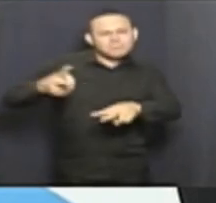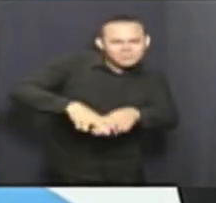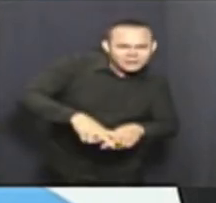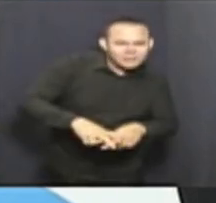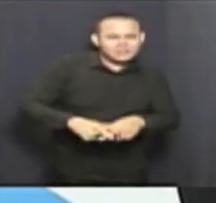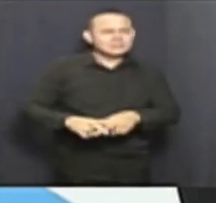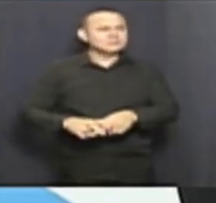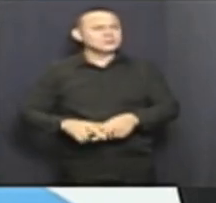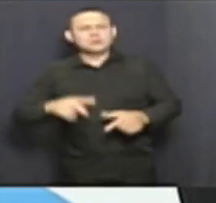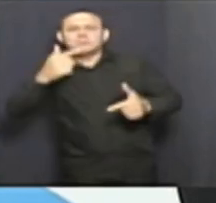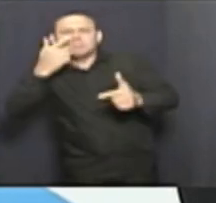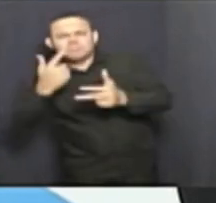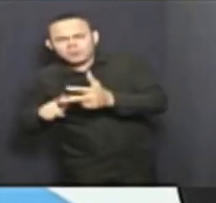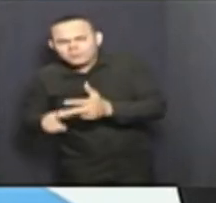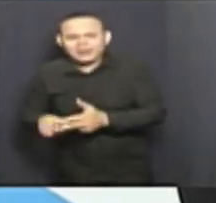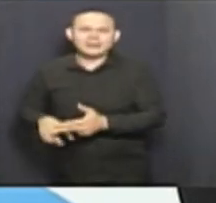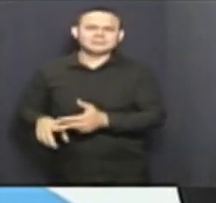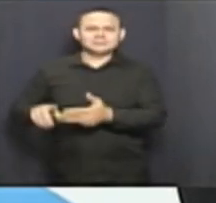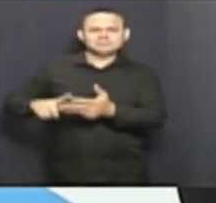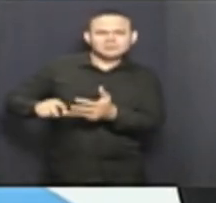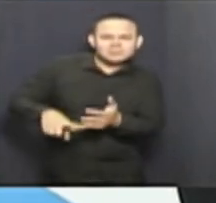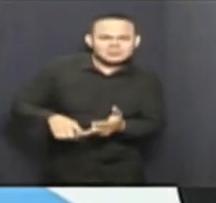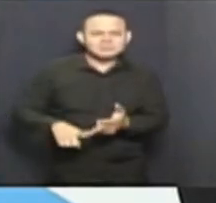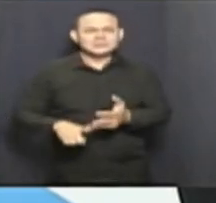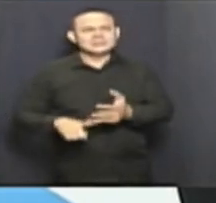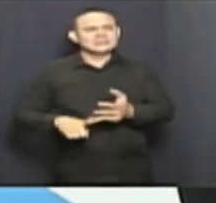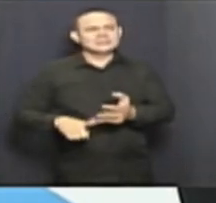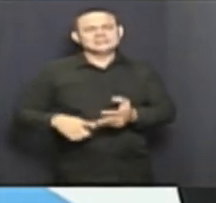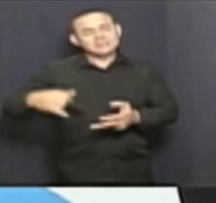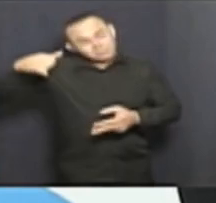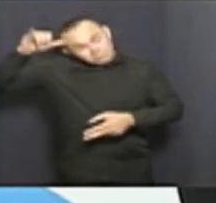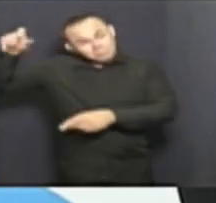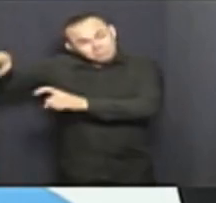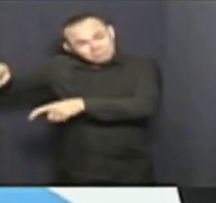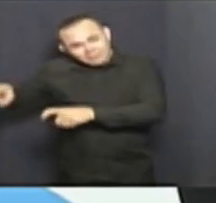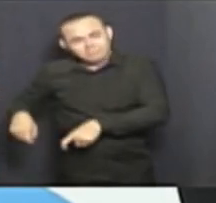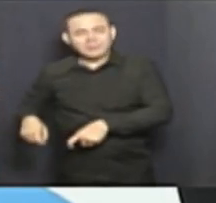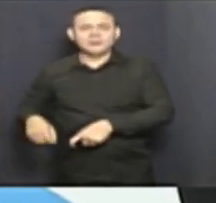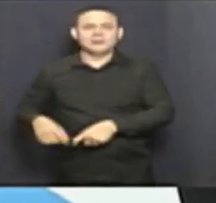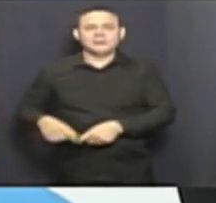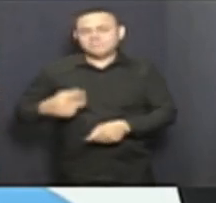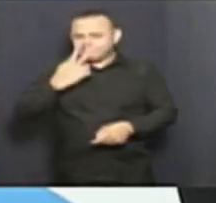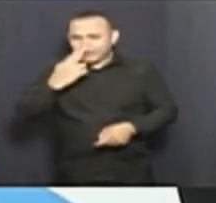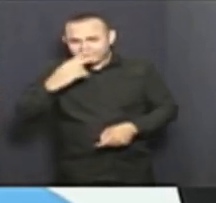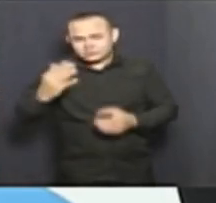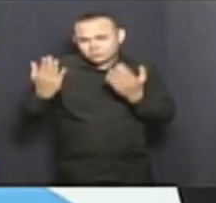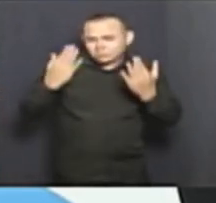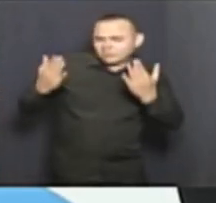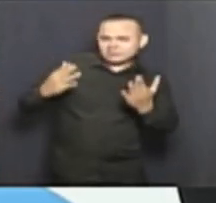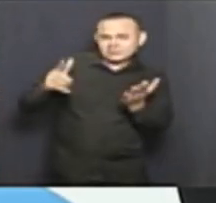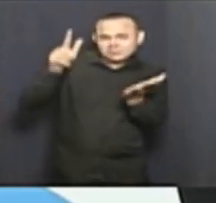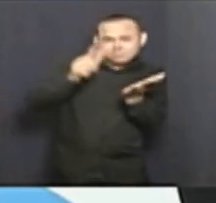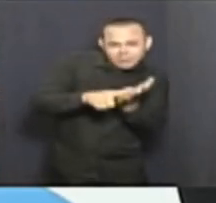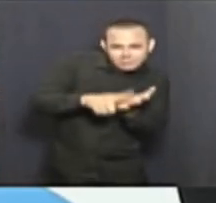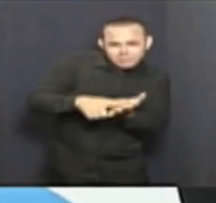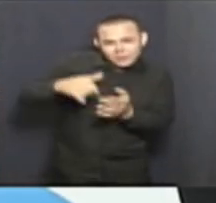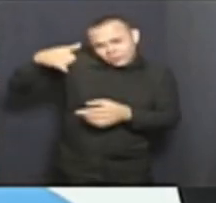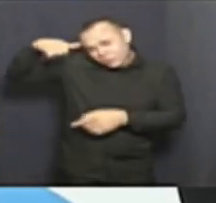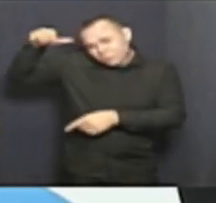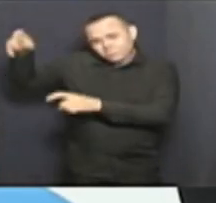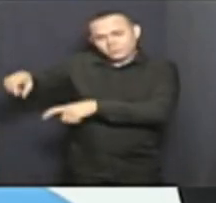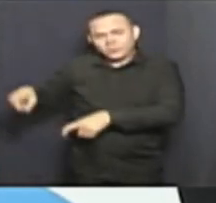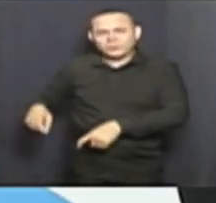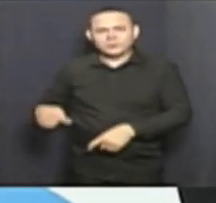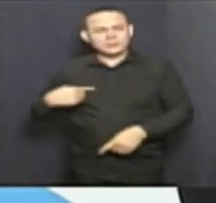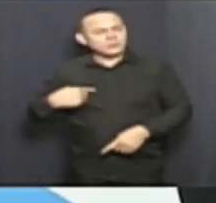escândalo da fazenda santa mônica boi de papel tinha visto muita falta de papel e grãos de papel joguei